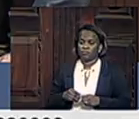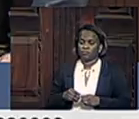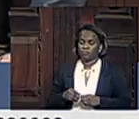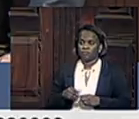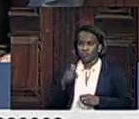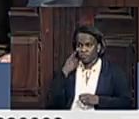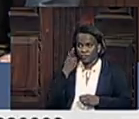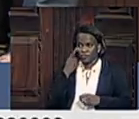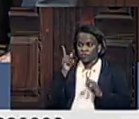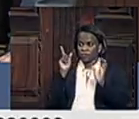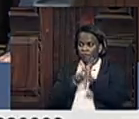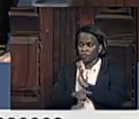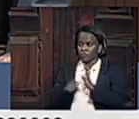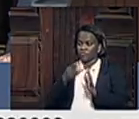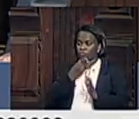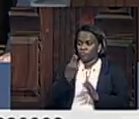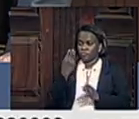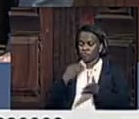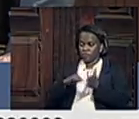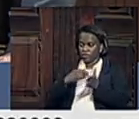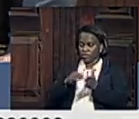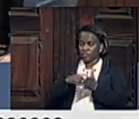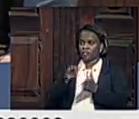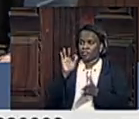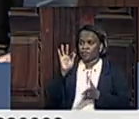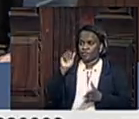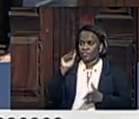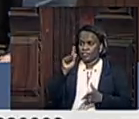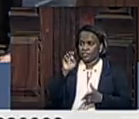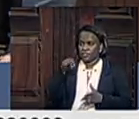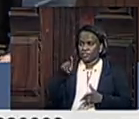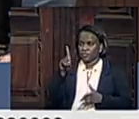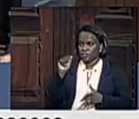consultei um secretário de Fazenda.